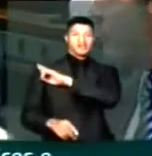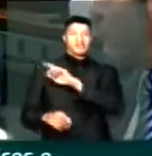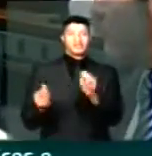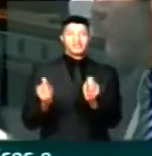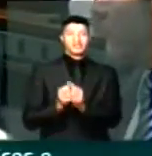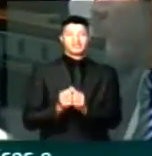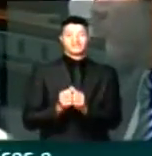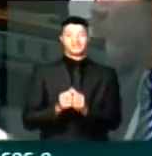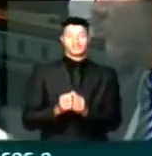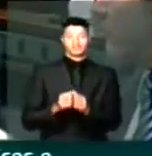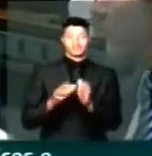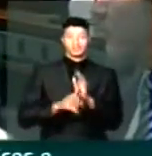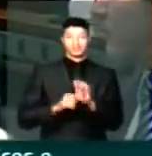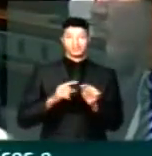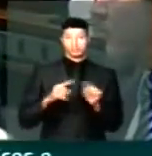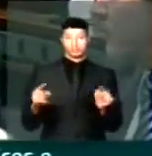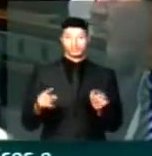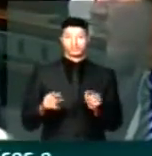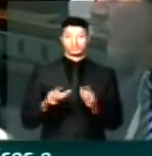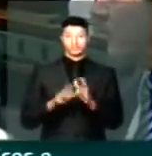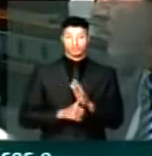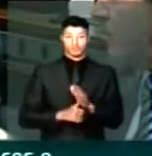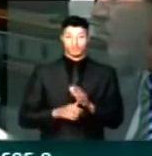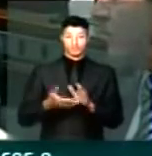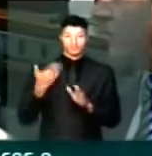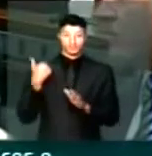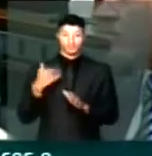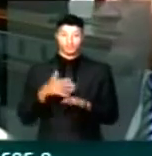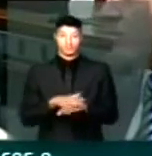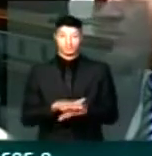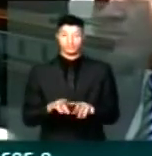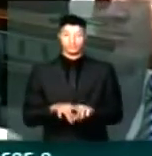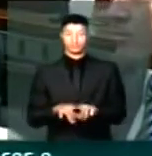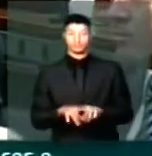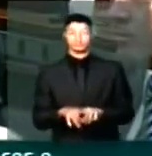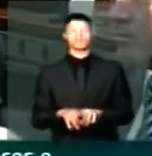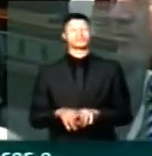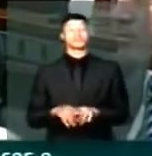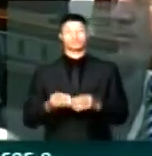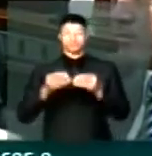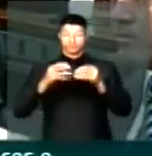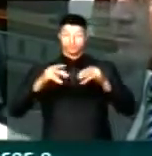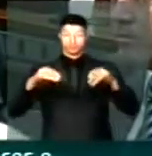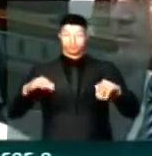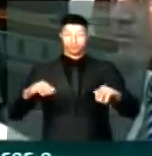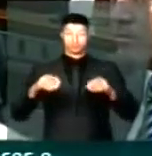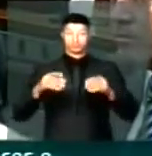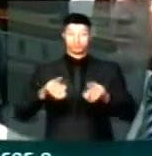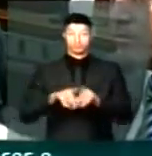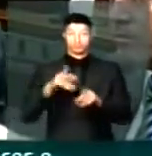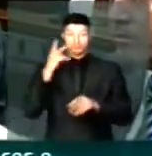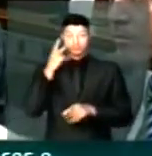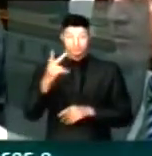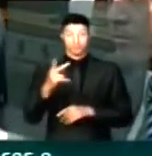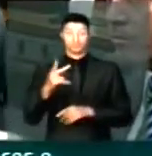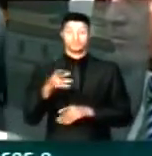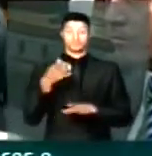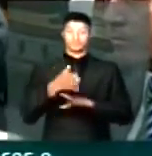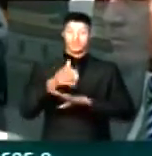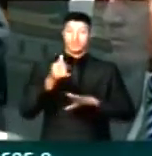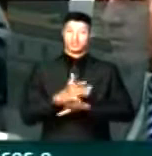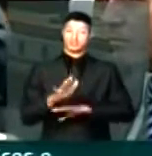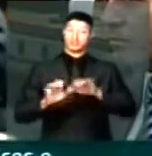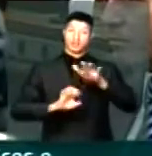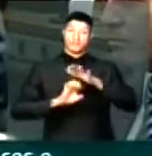os atos de corrupção, mas a corrupção pregressa, inclusive, as flexibilizações para acesso